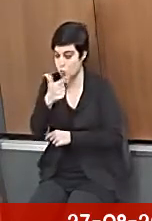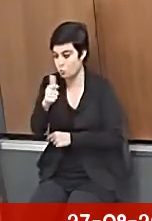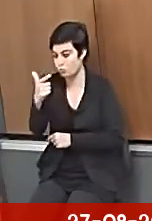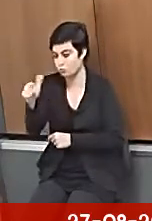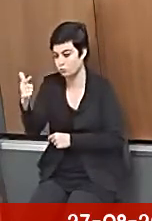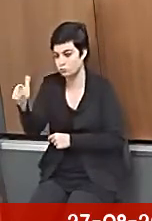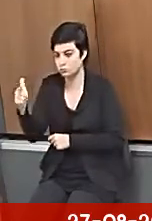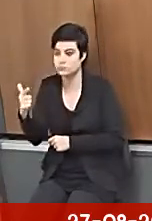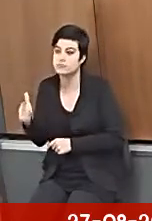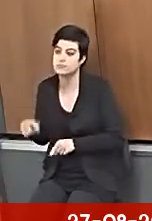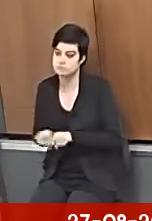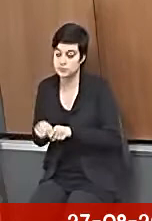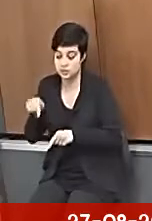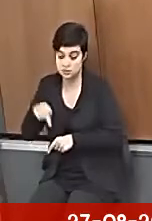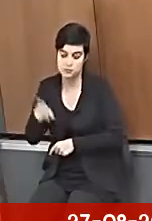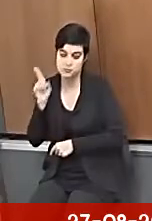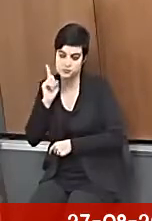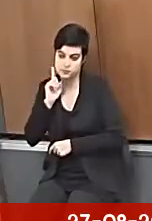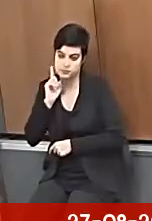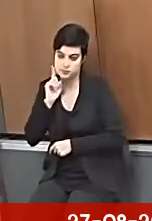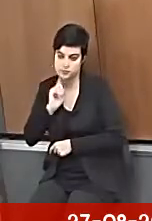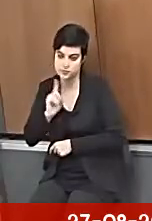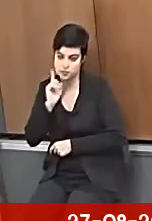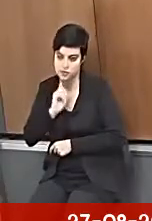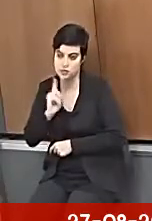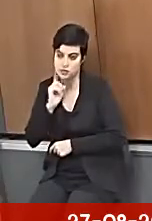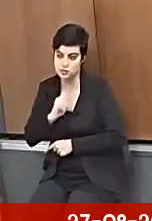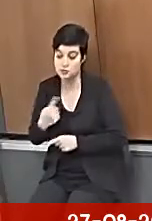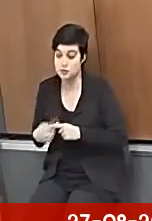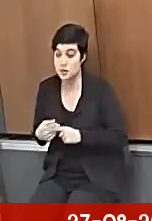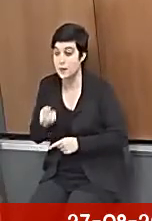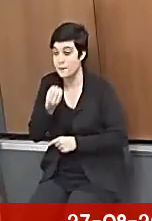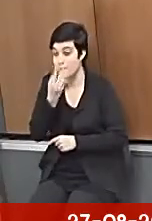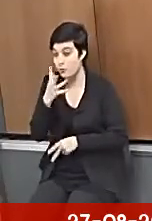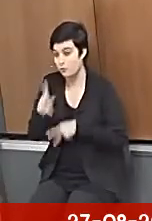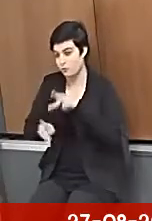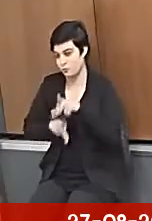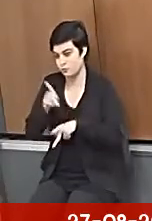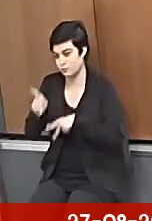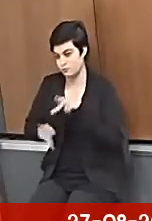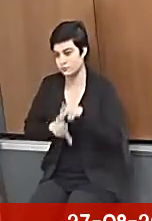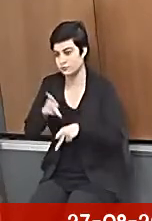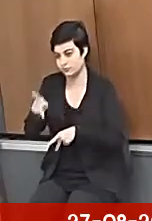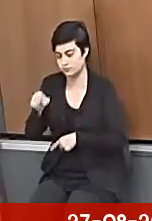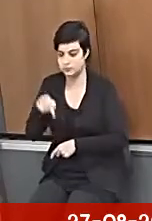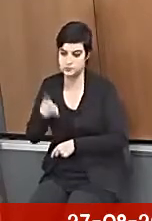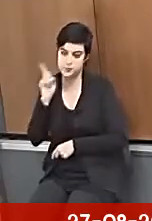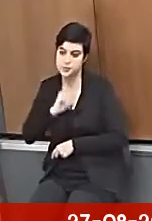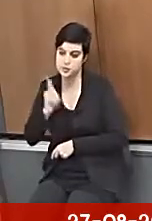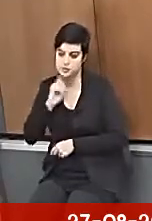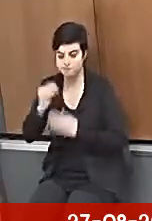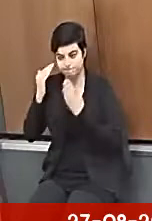torcedores do américa os torcedores do atlético que é para o bem da população do estado de minas gerais muito obrigado